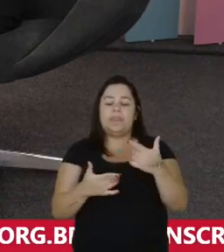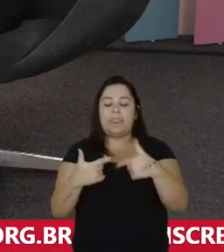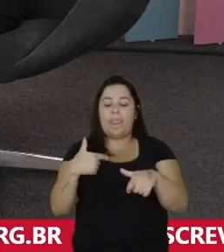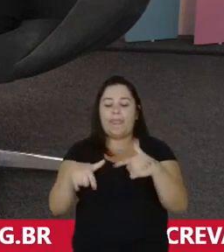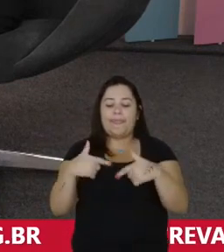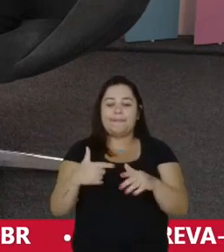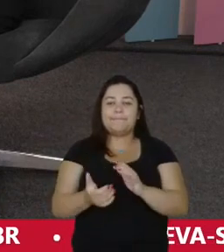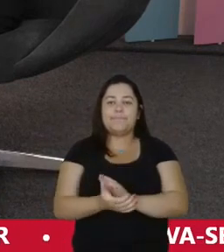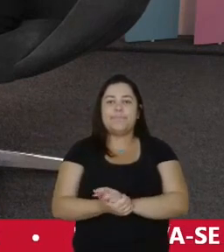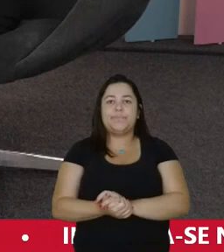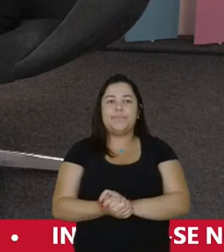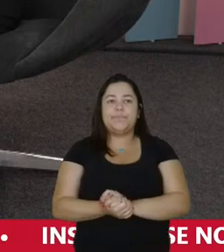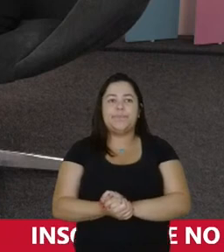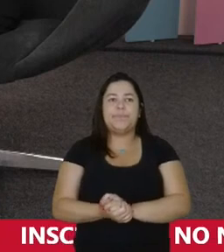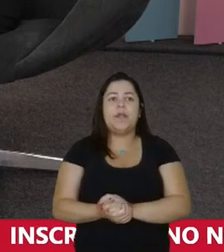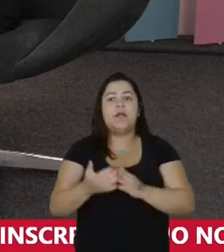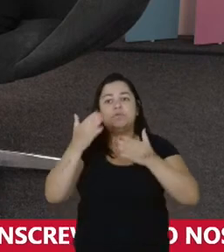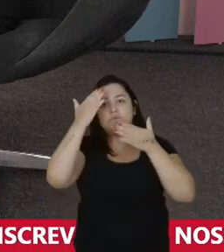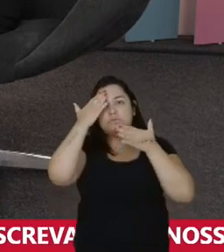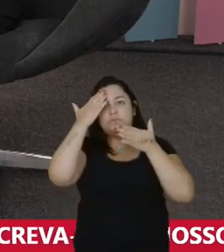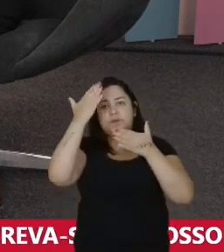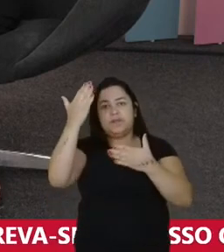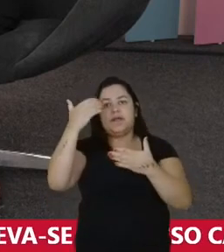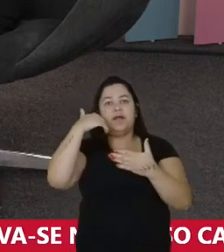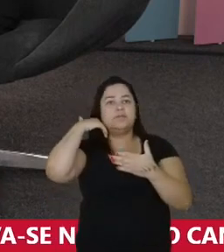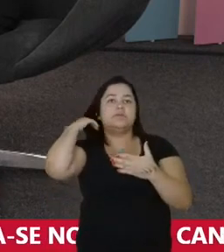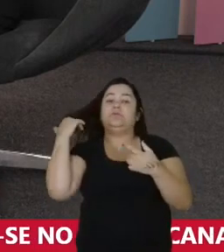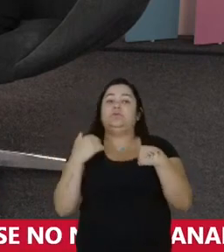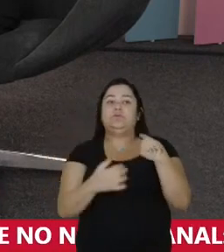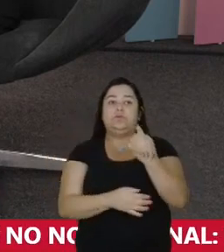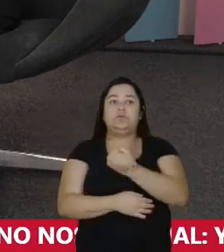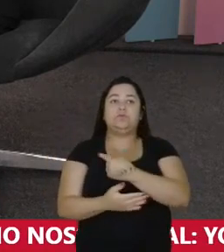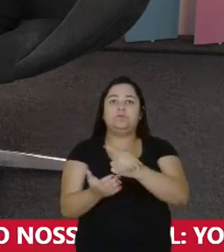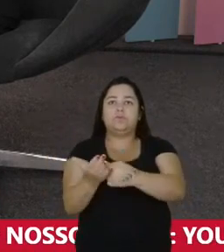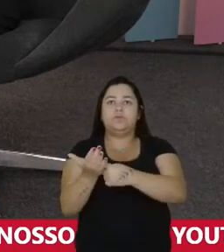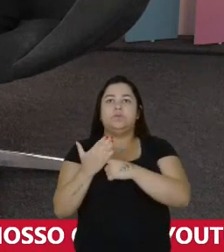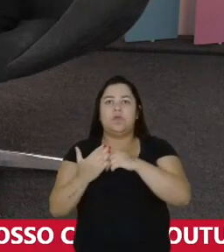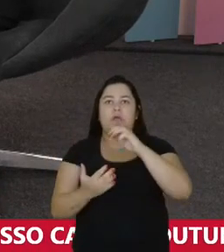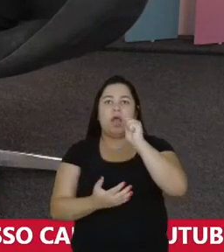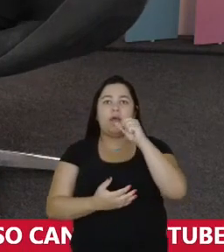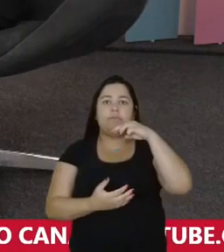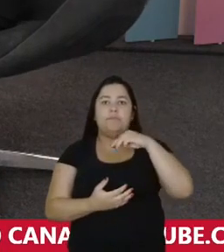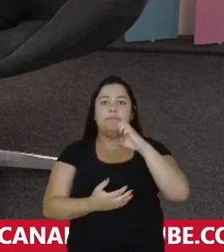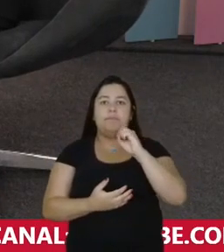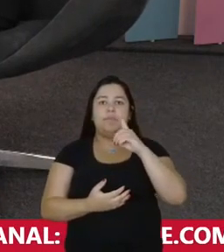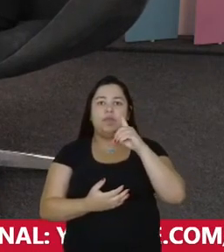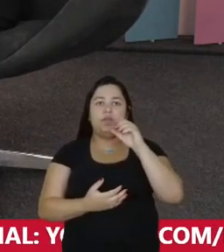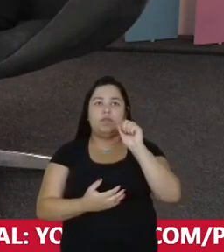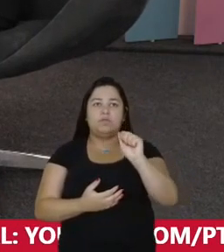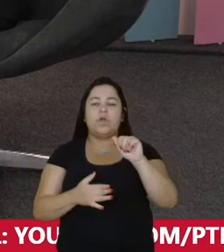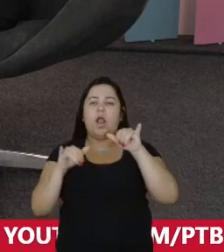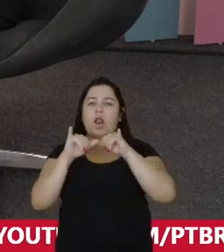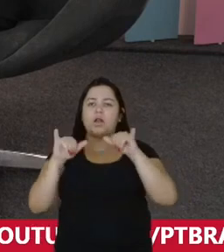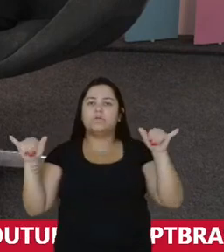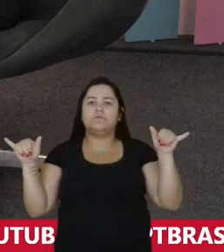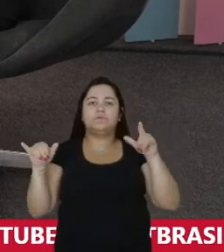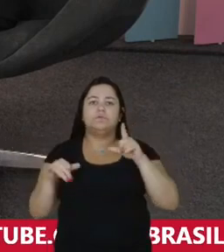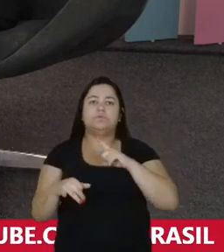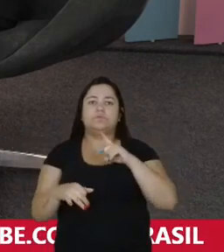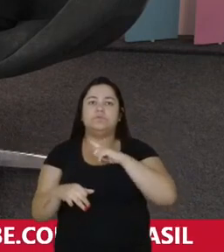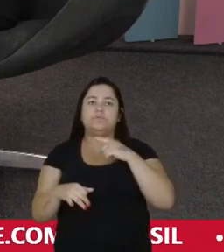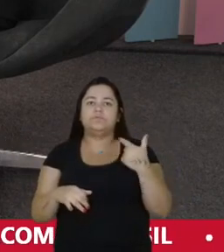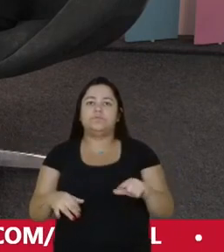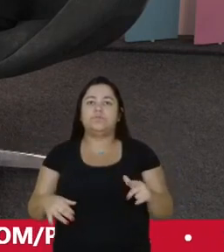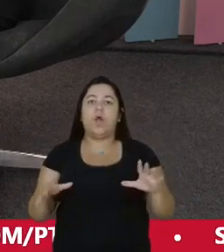Trabalhadores. Muito obrigada. Nós já recebemos agora a Amêndoa Vilardi, a gente anunciou, não tinha ainda a